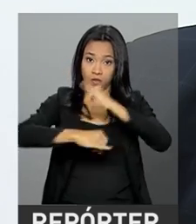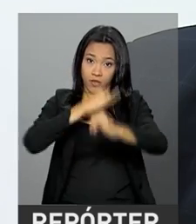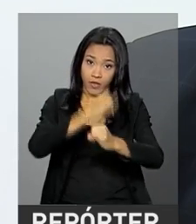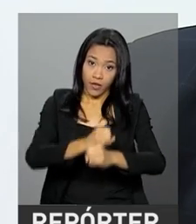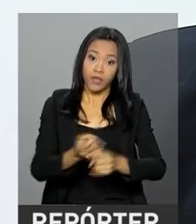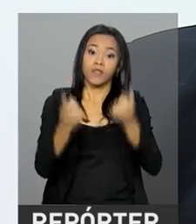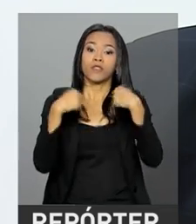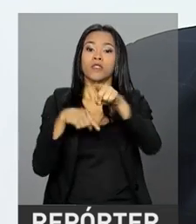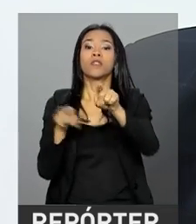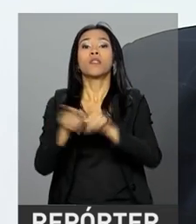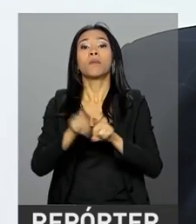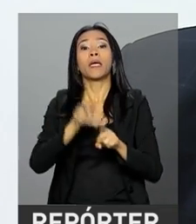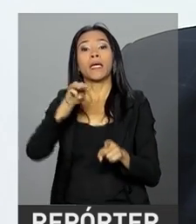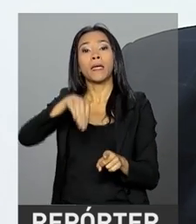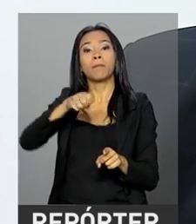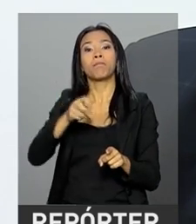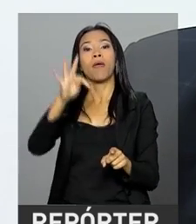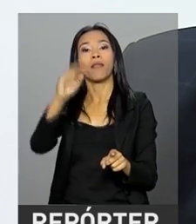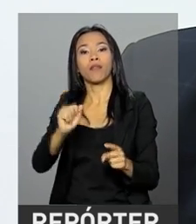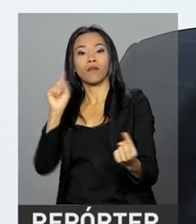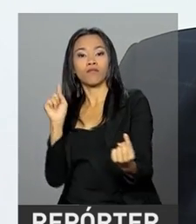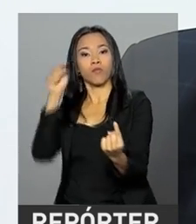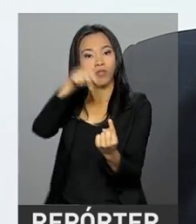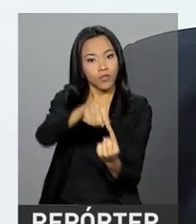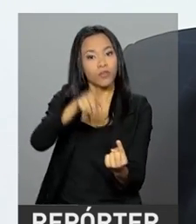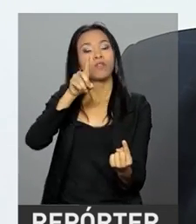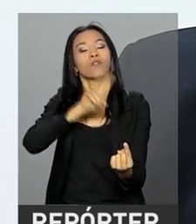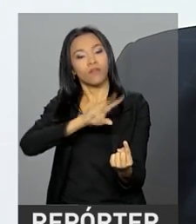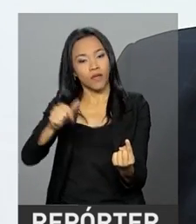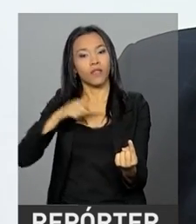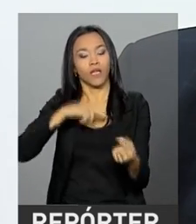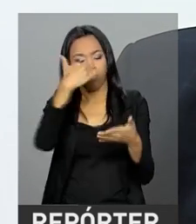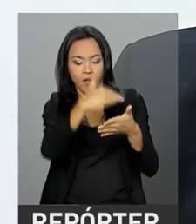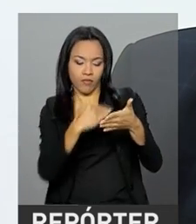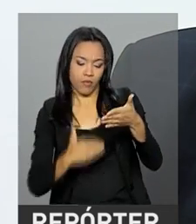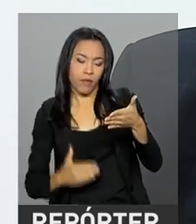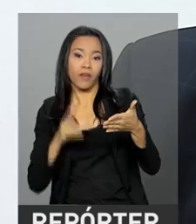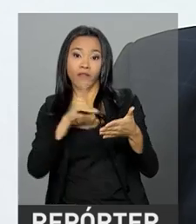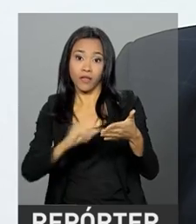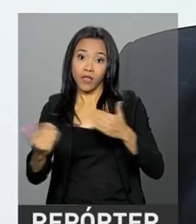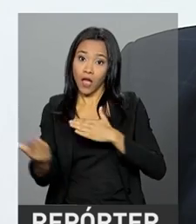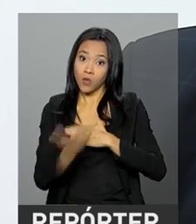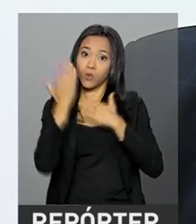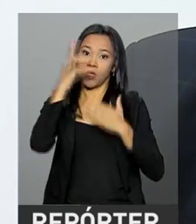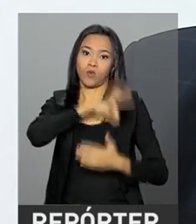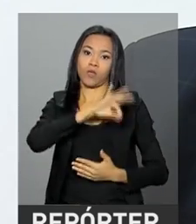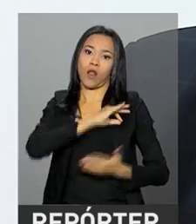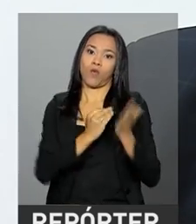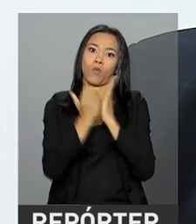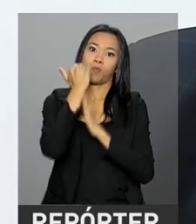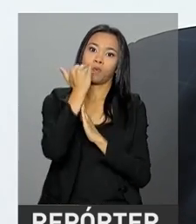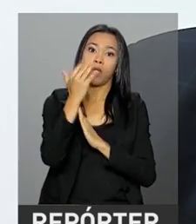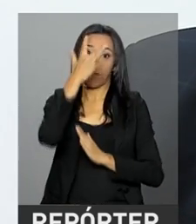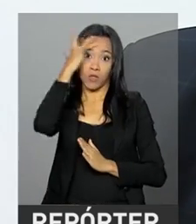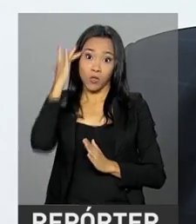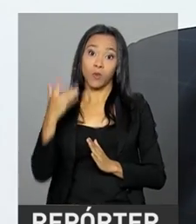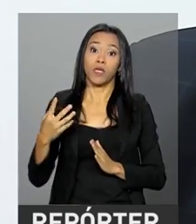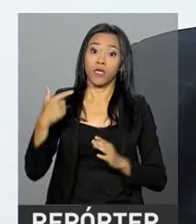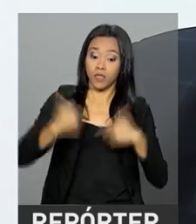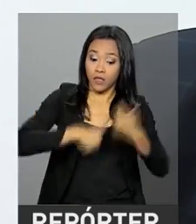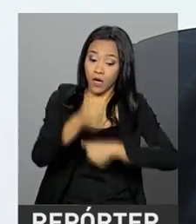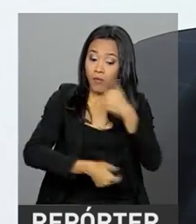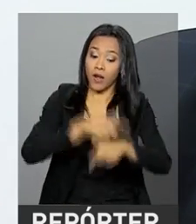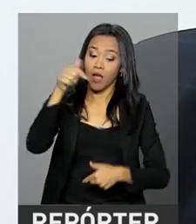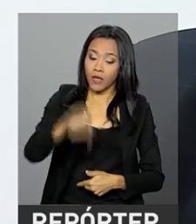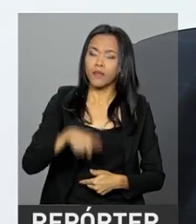de metas para os administradores que terá um reflexo direto no salário deles o indivíduo que estiver aqui nesta empresa ele